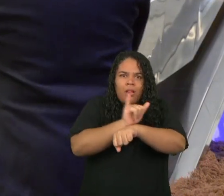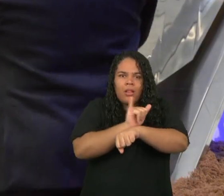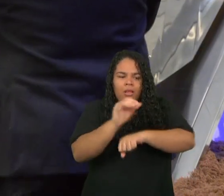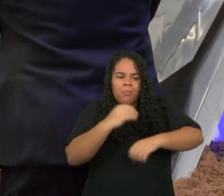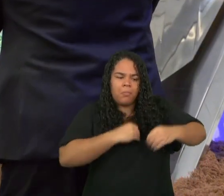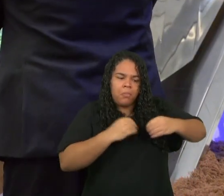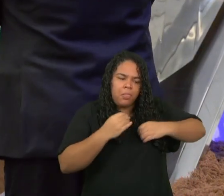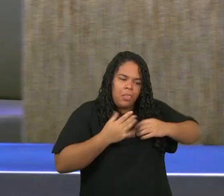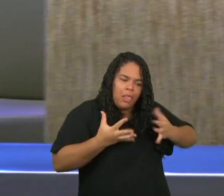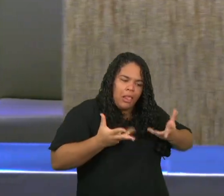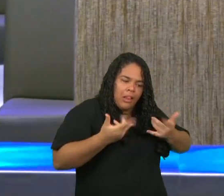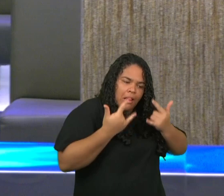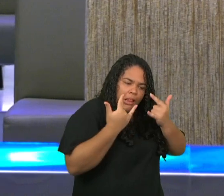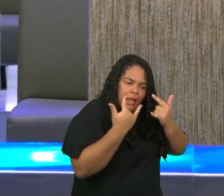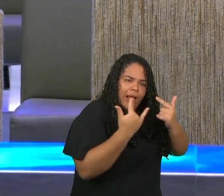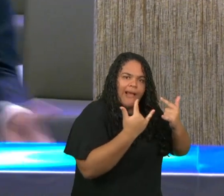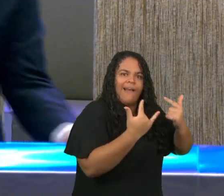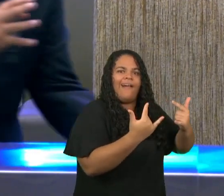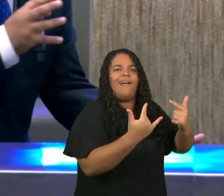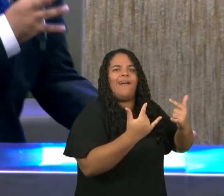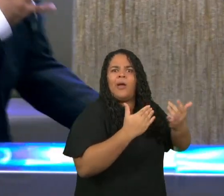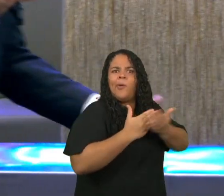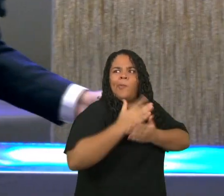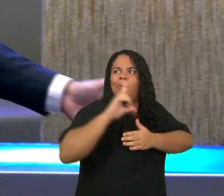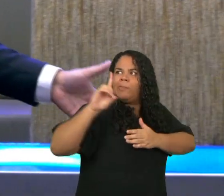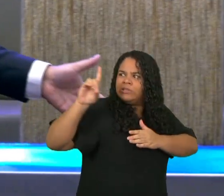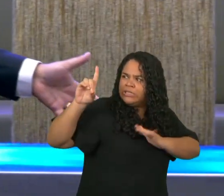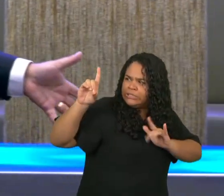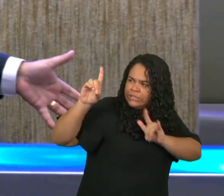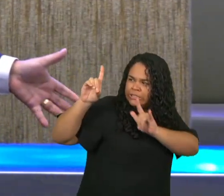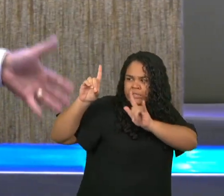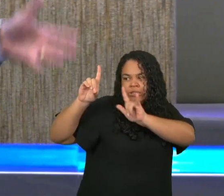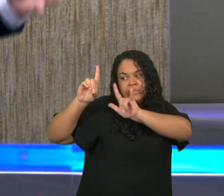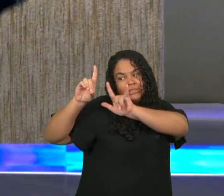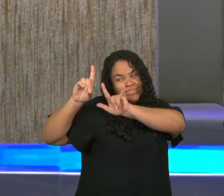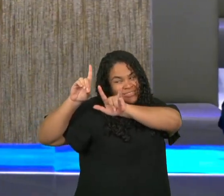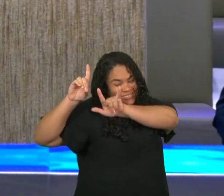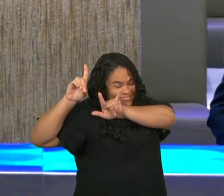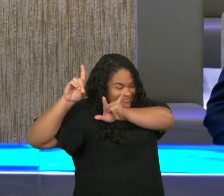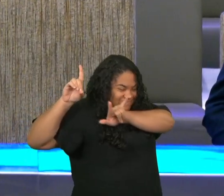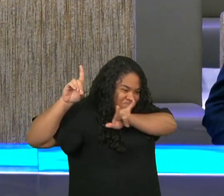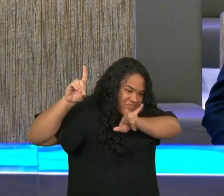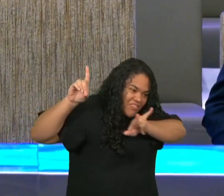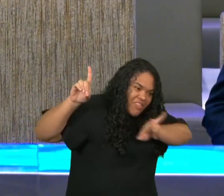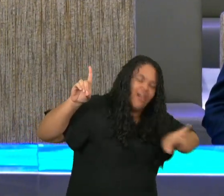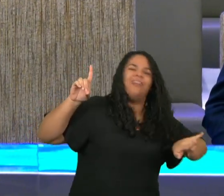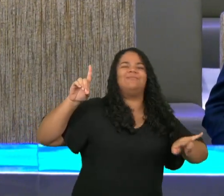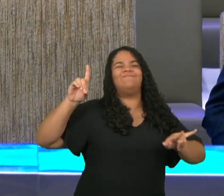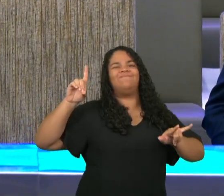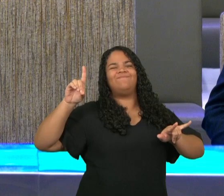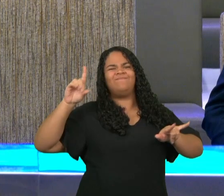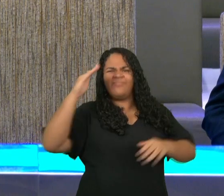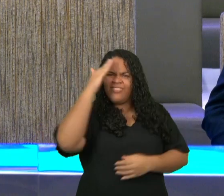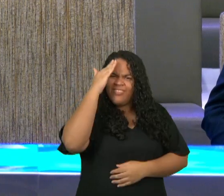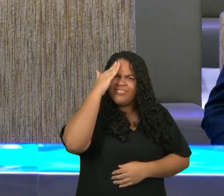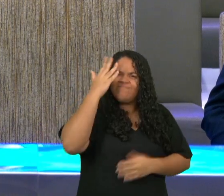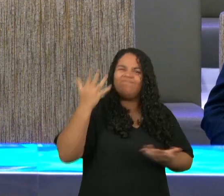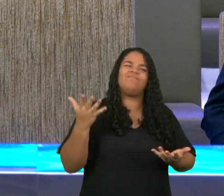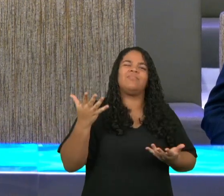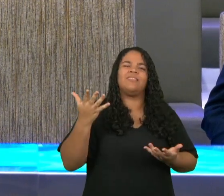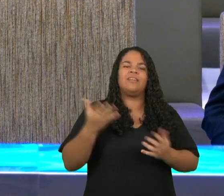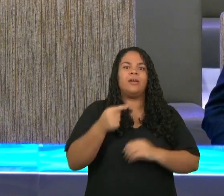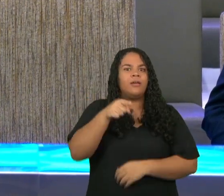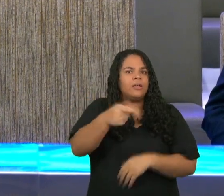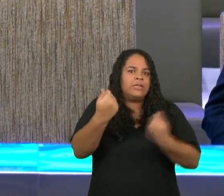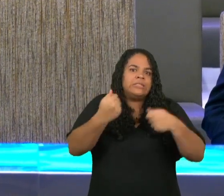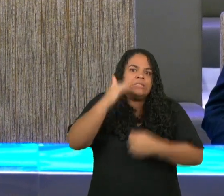que o propósito. E você está caindo toda vez, porque ainda o entendimento não chegou na tua mente, que se